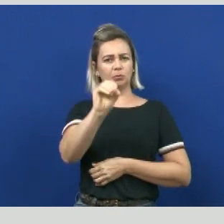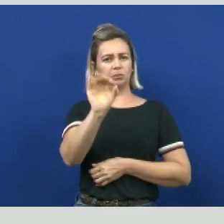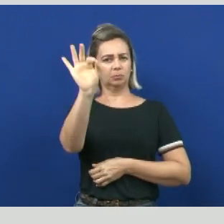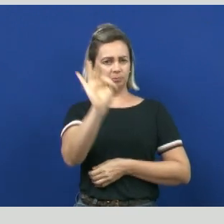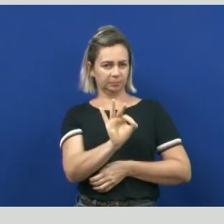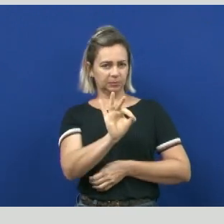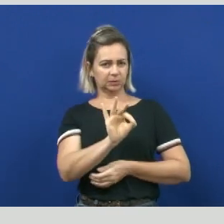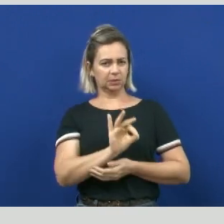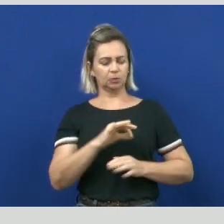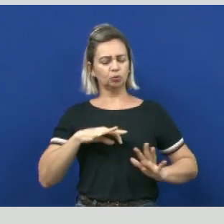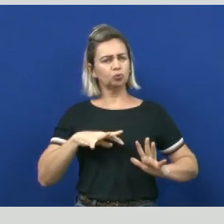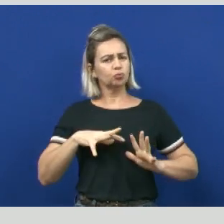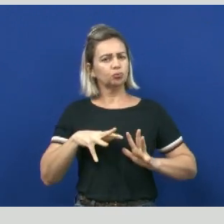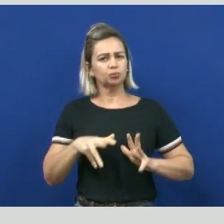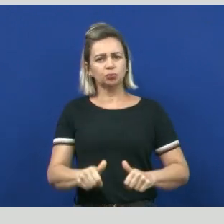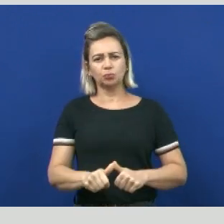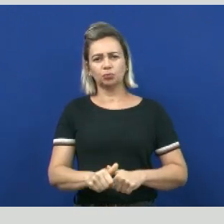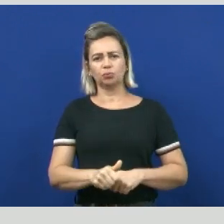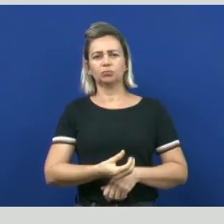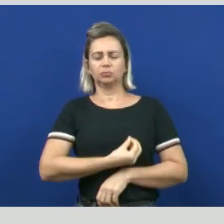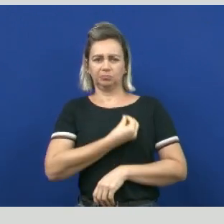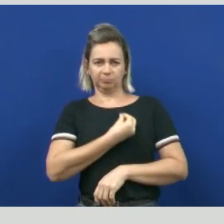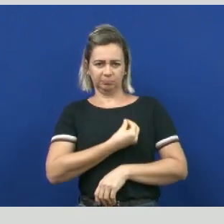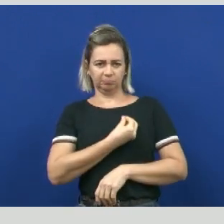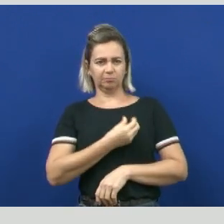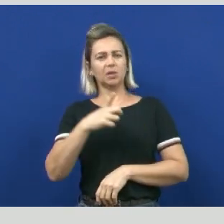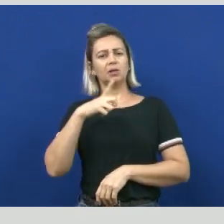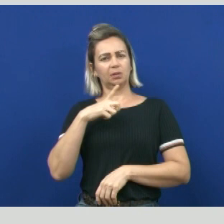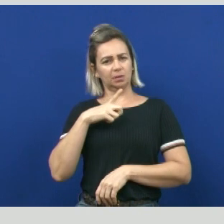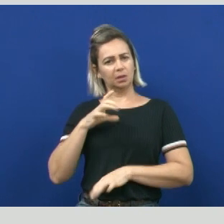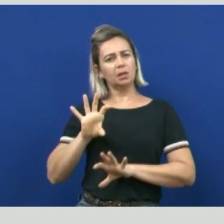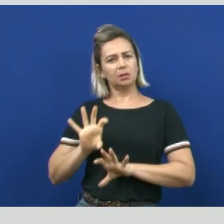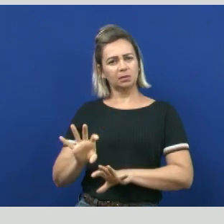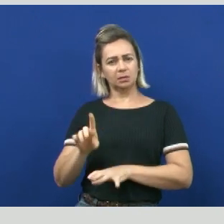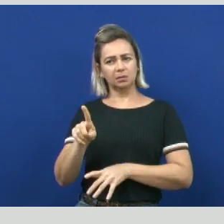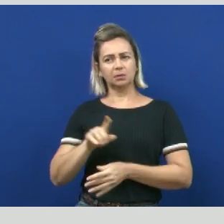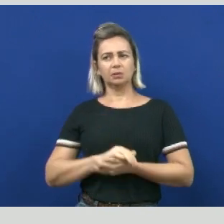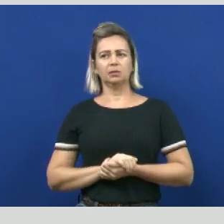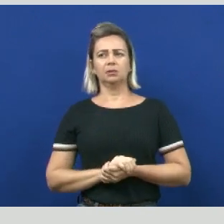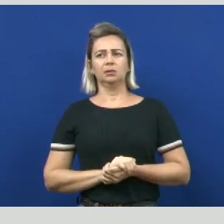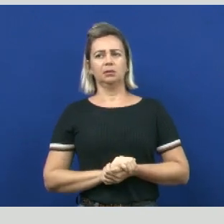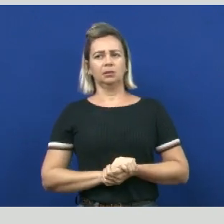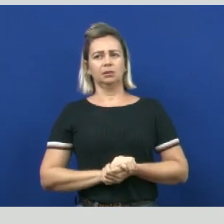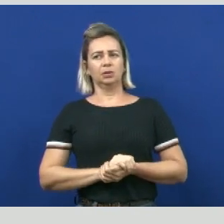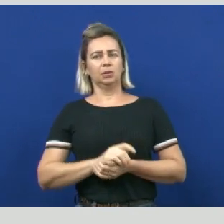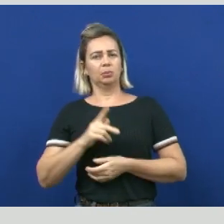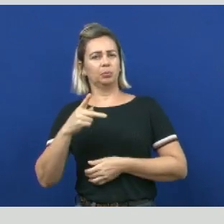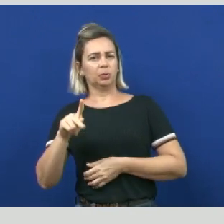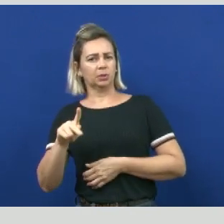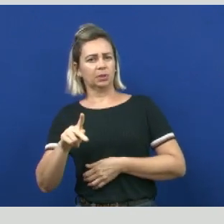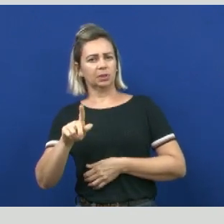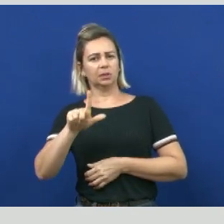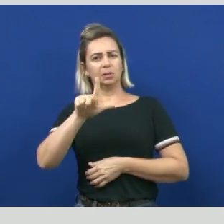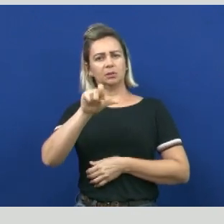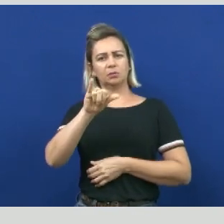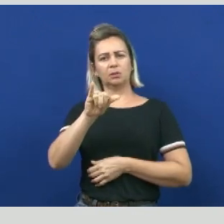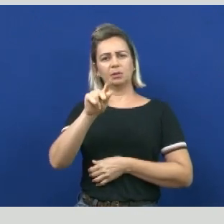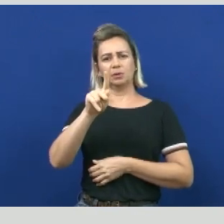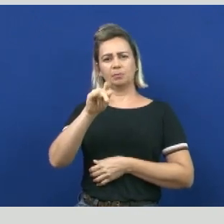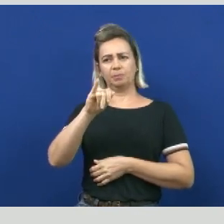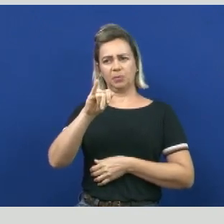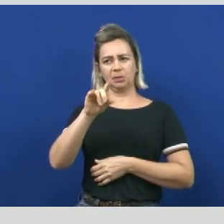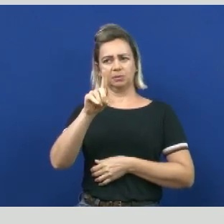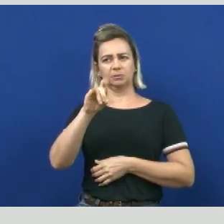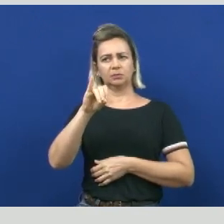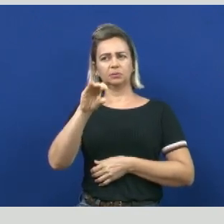vivo, beleza? Segundo vem a proteína, com 10%, depois vem os lipídios, os carboidratos com